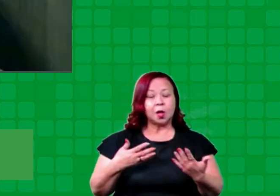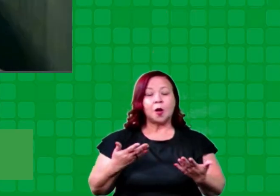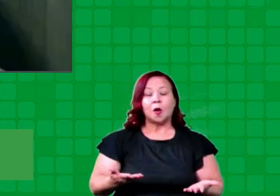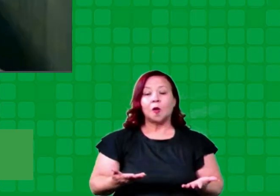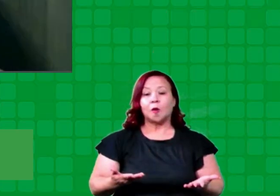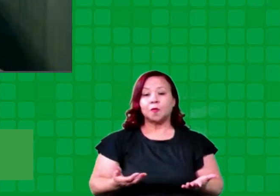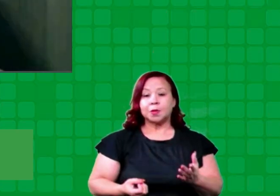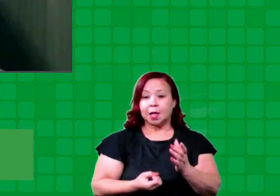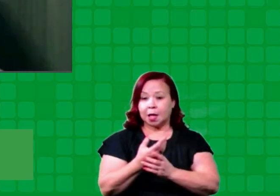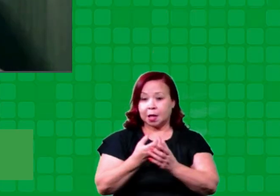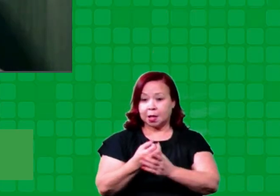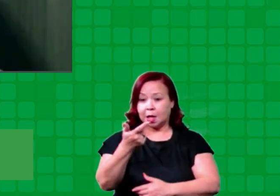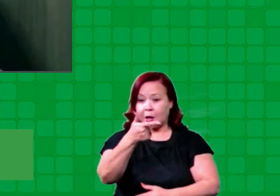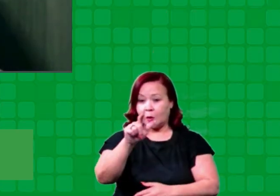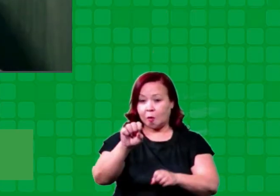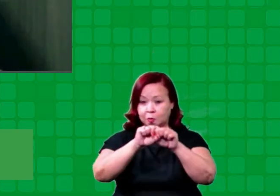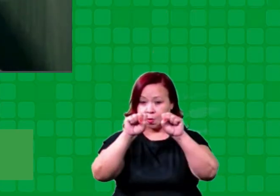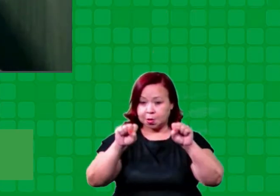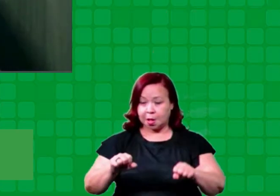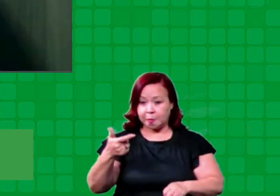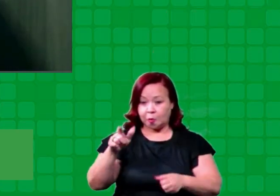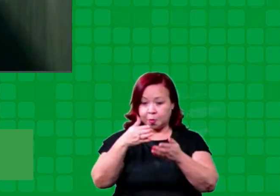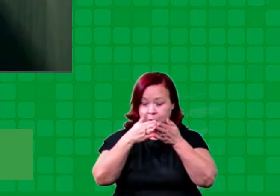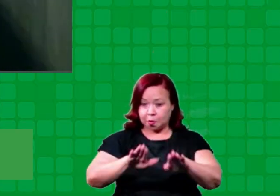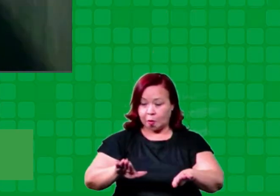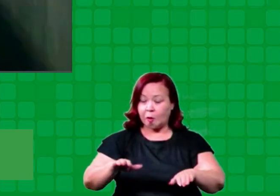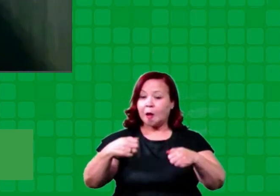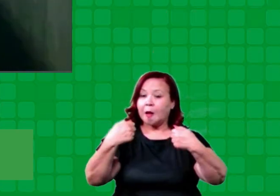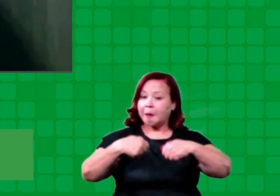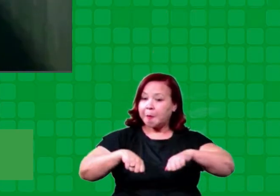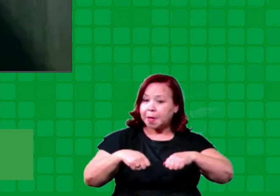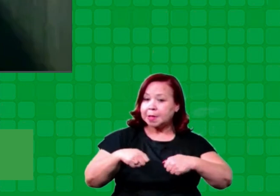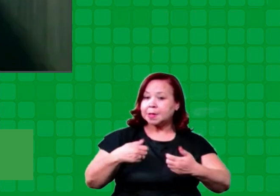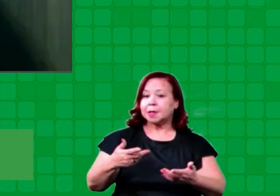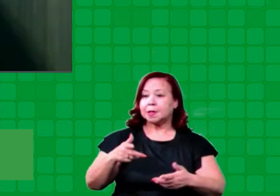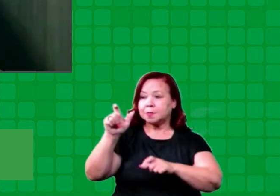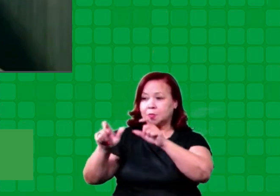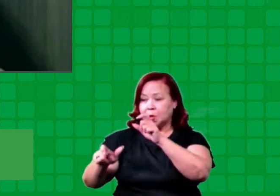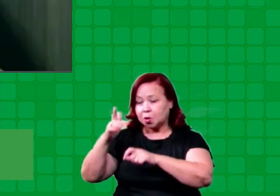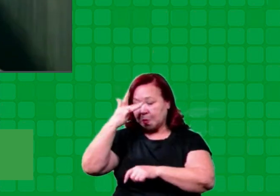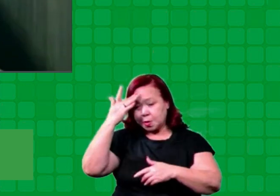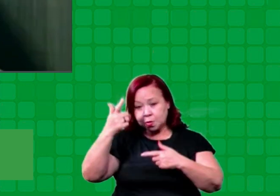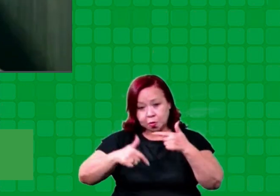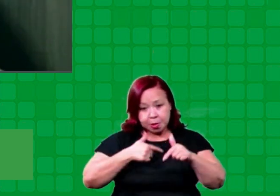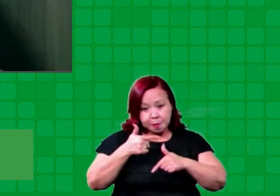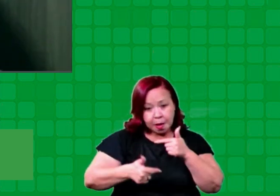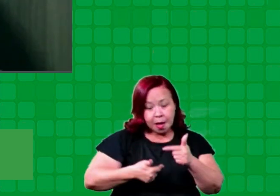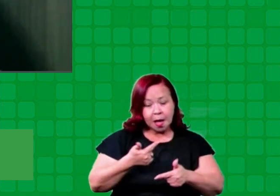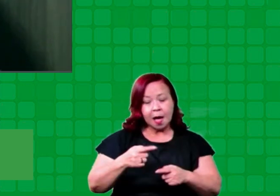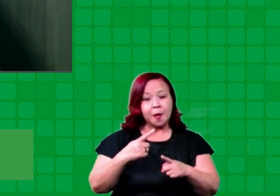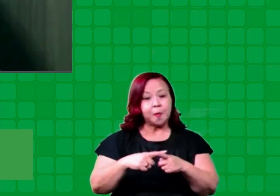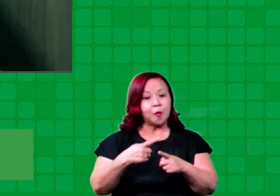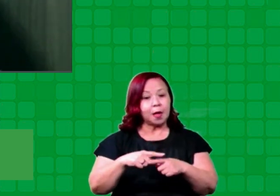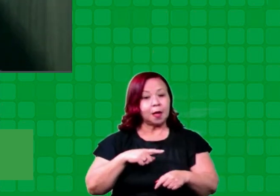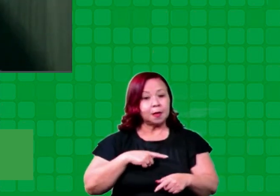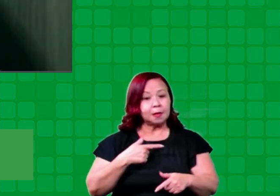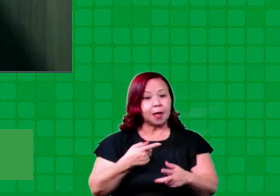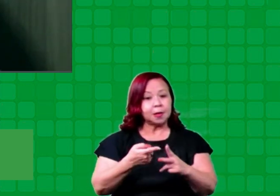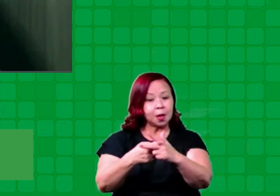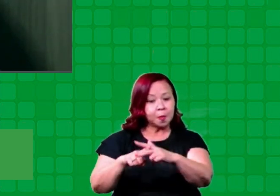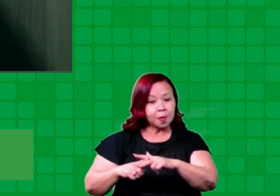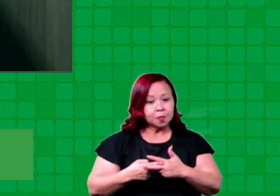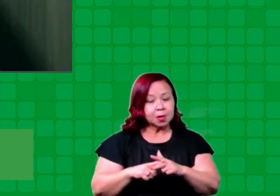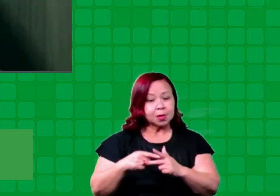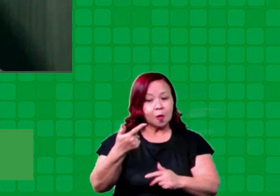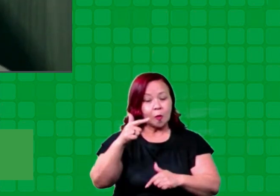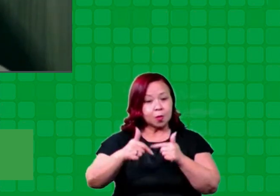ou um novo repositório, isso exige mão de obra, porque tem abertura de chamado, tem manutenção, tem N outras tarefas que geram impacto